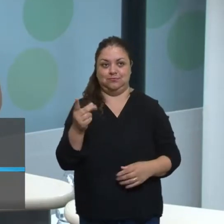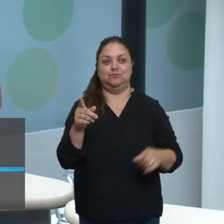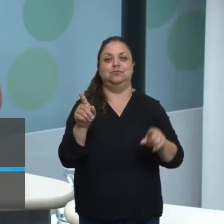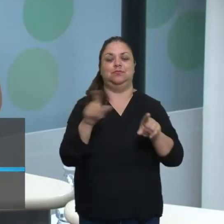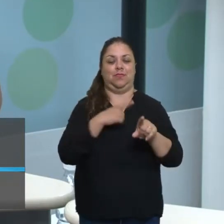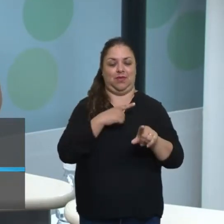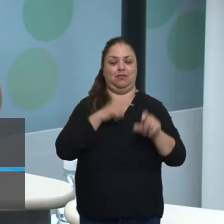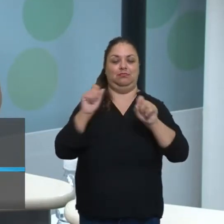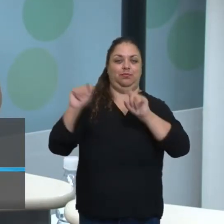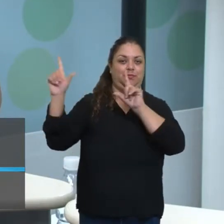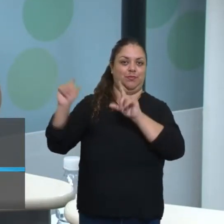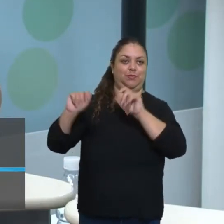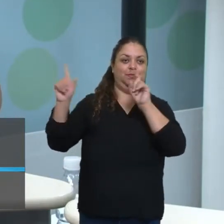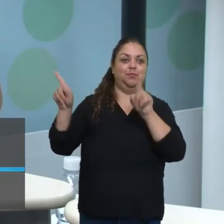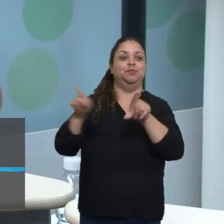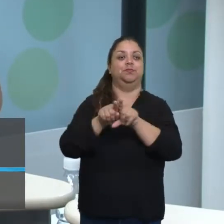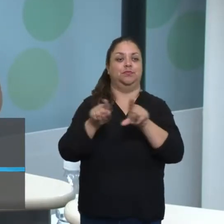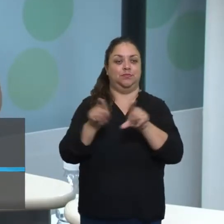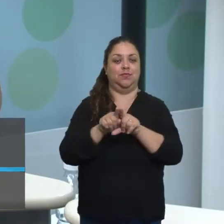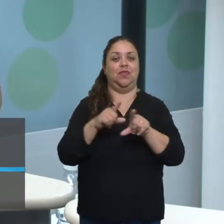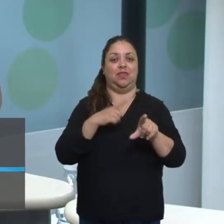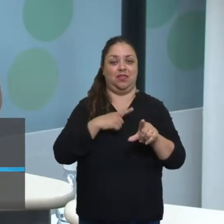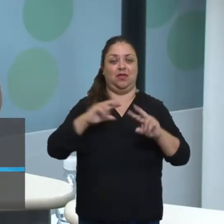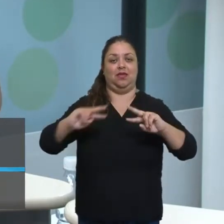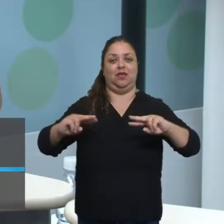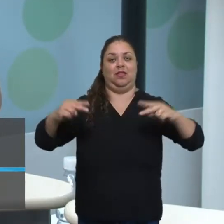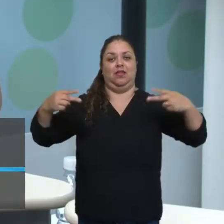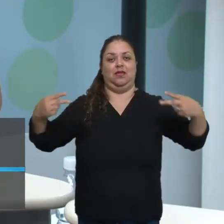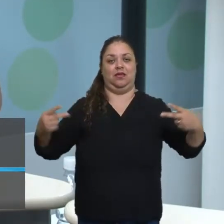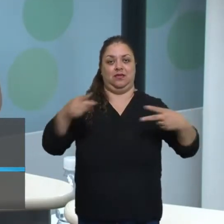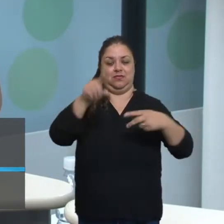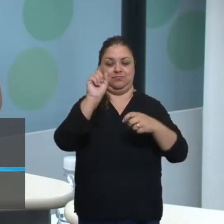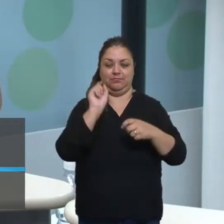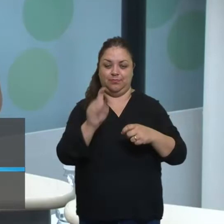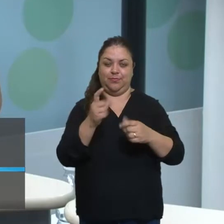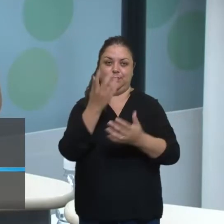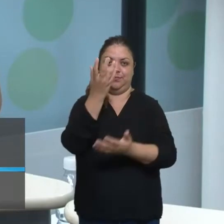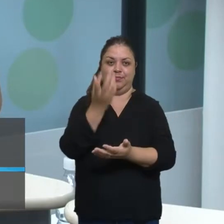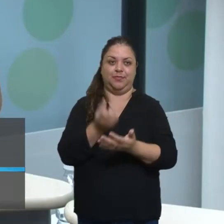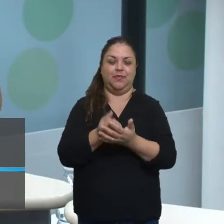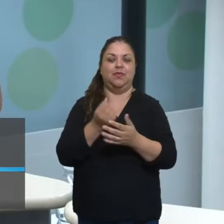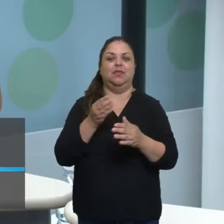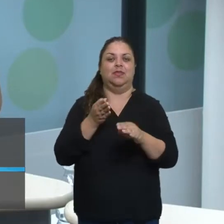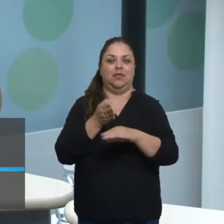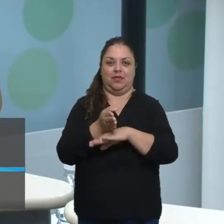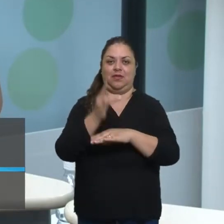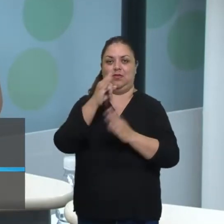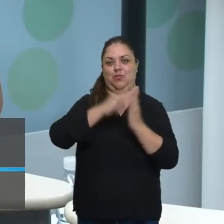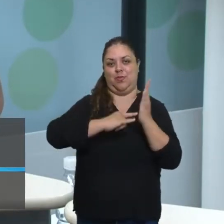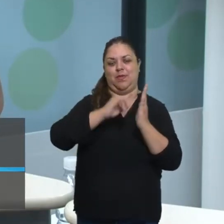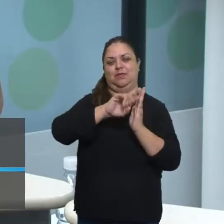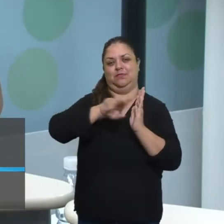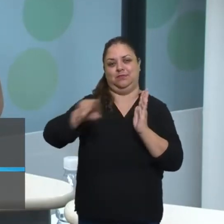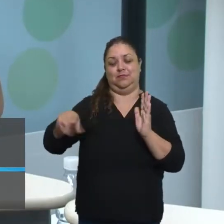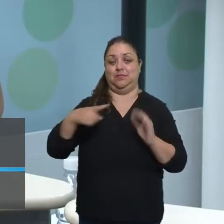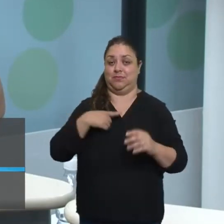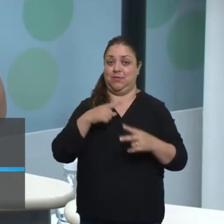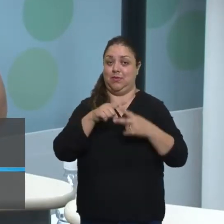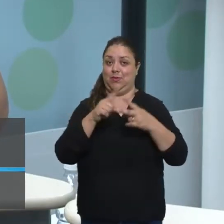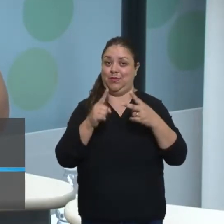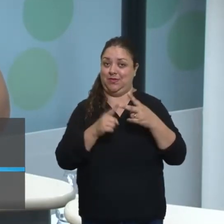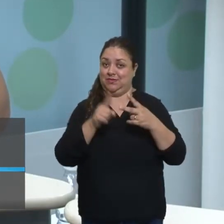slides e lá também nesses slides tem um link para acessar esse outro o documento tá então são dois